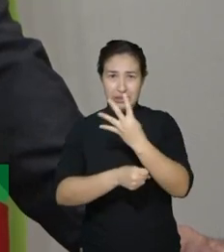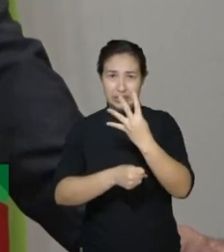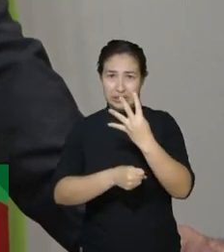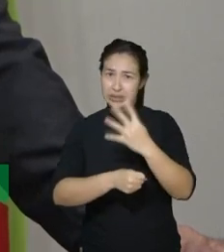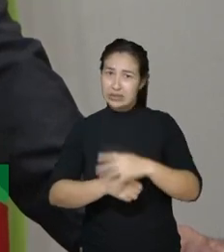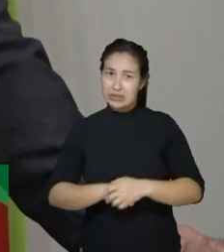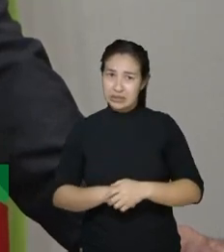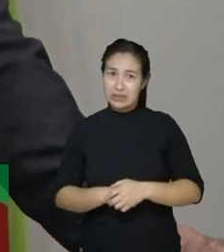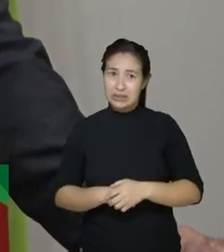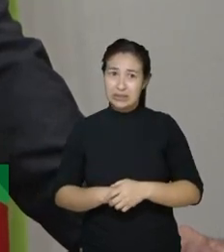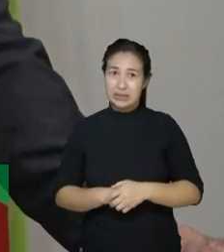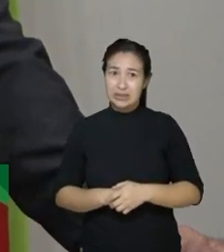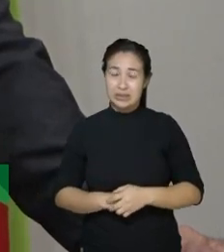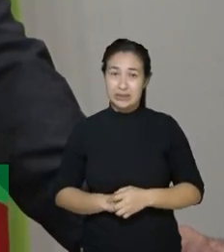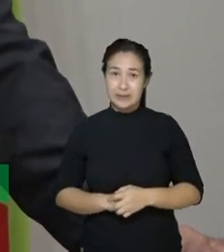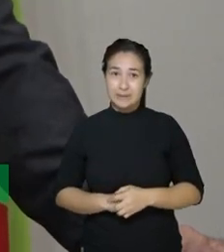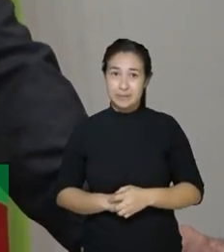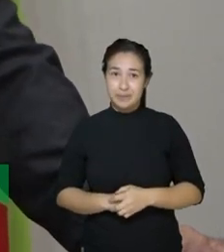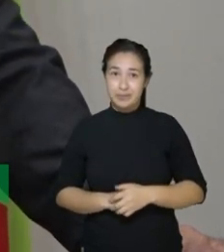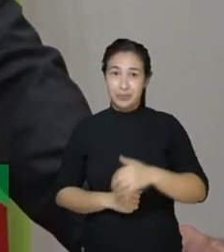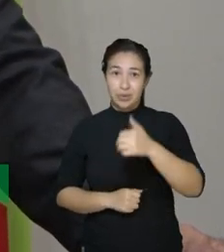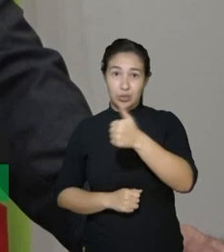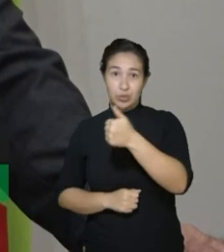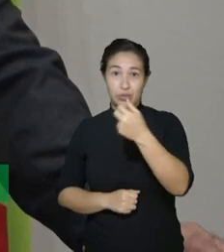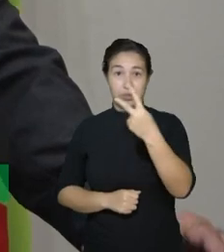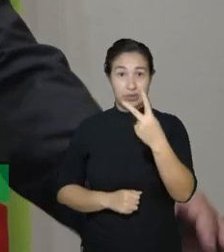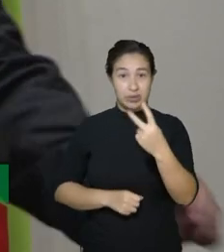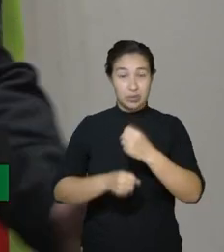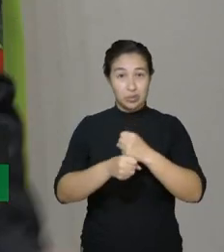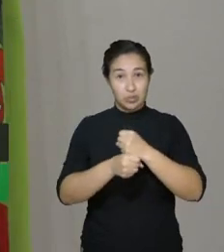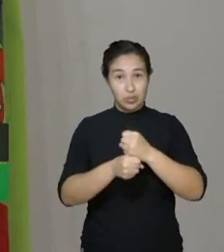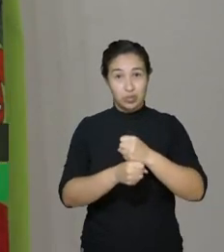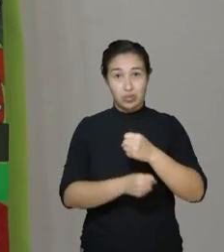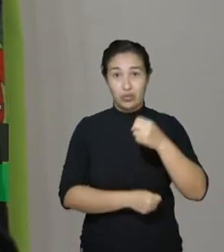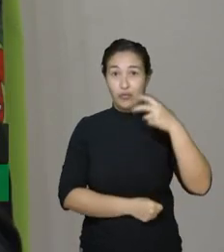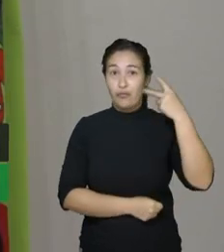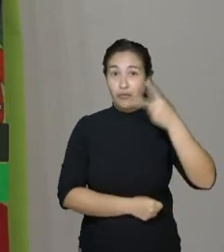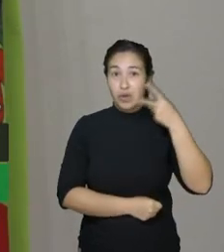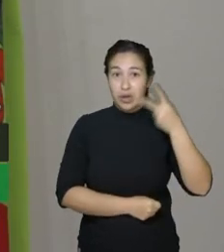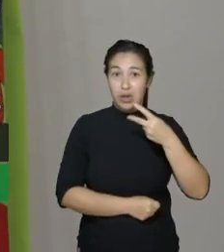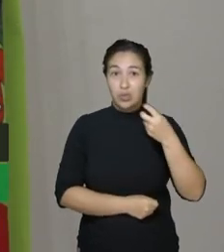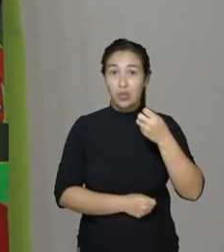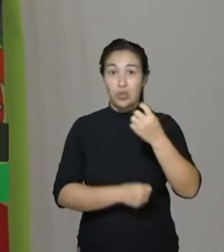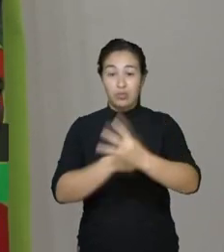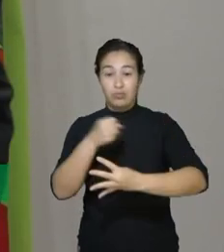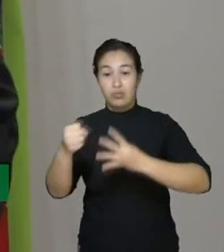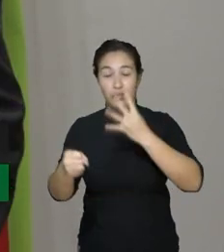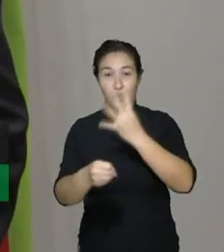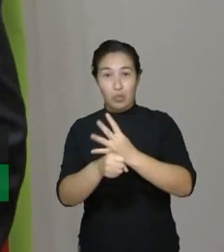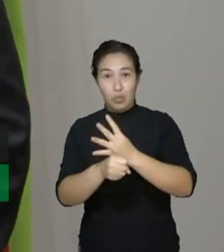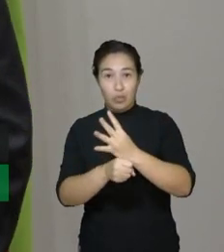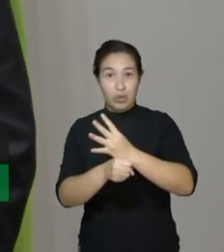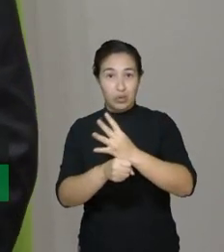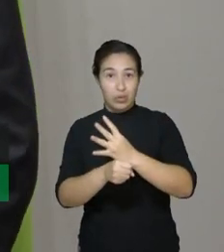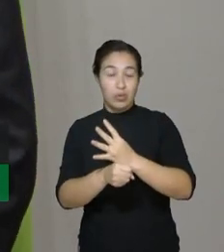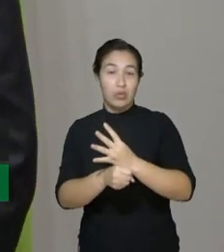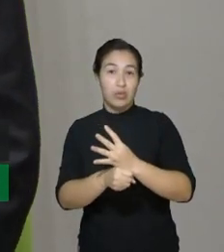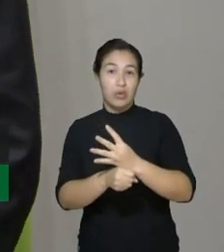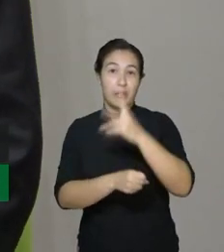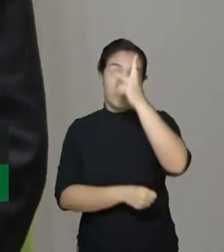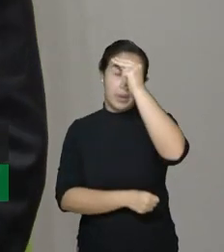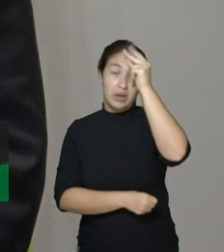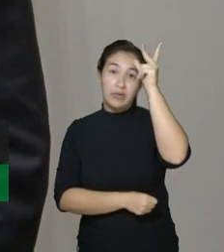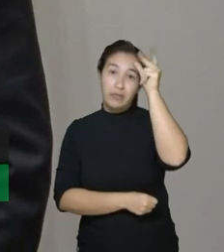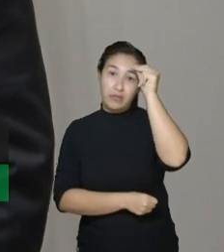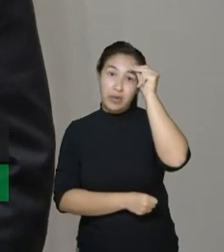exercido, 12 anos de vereador, 4 anos de prefeito e 28 anos que